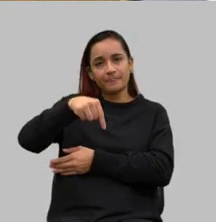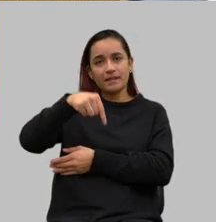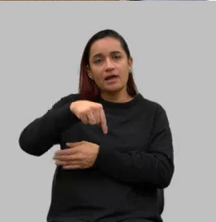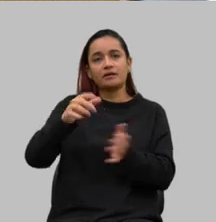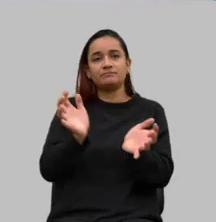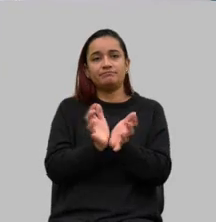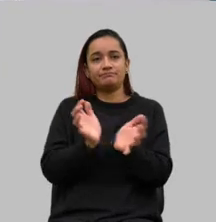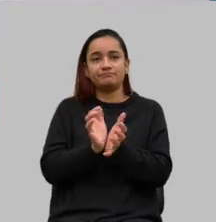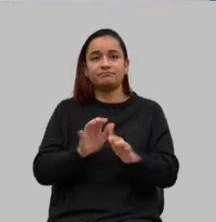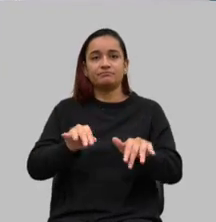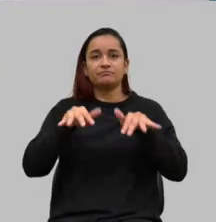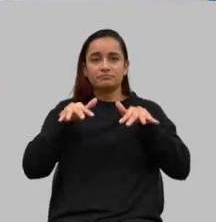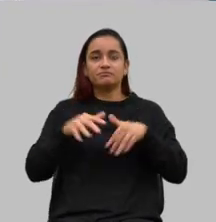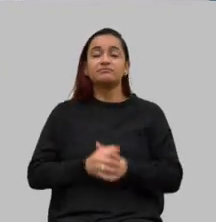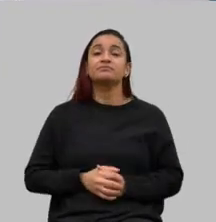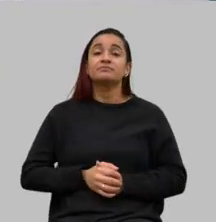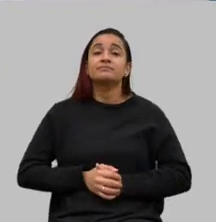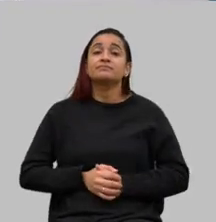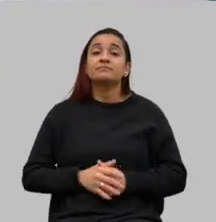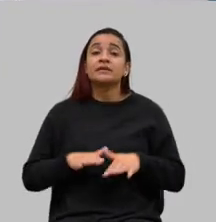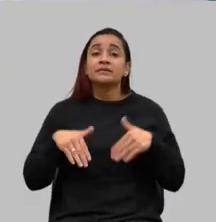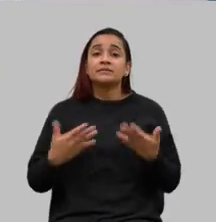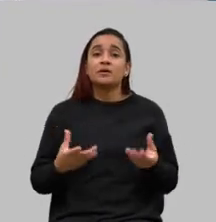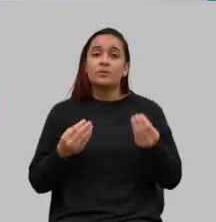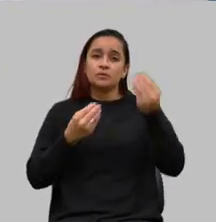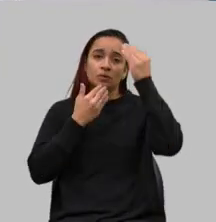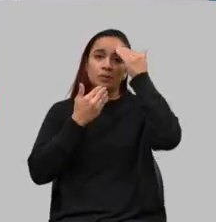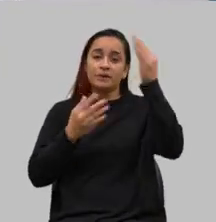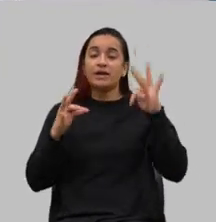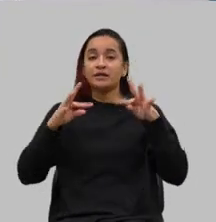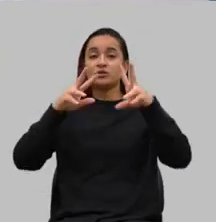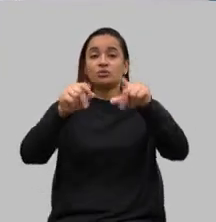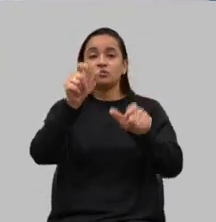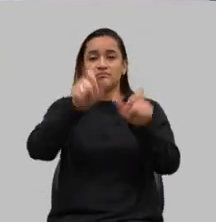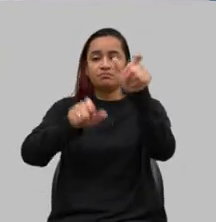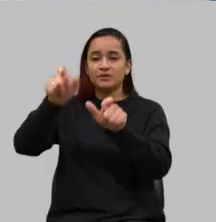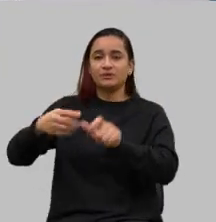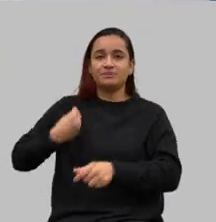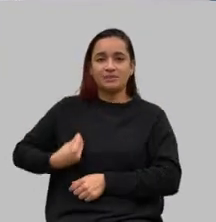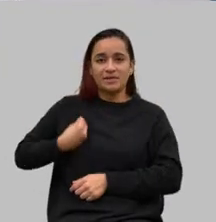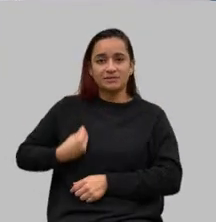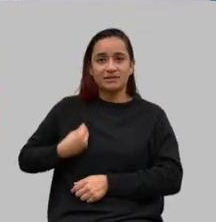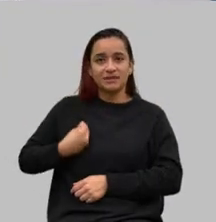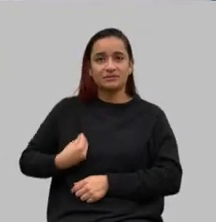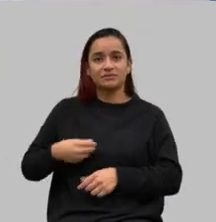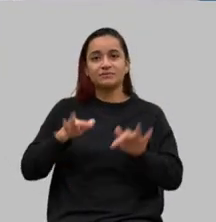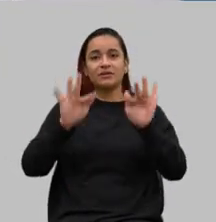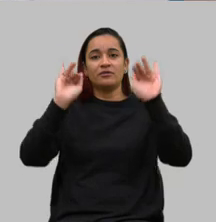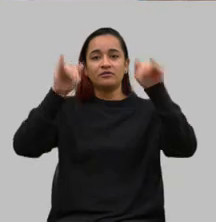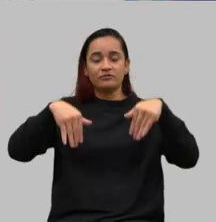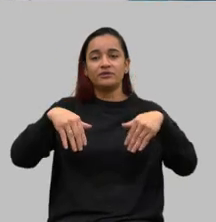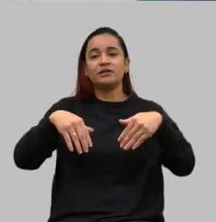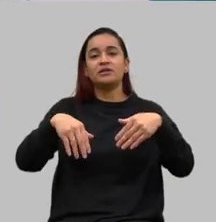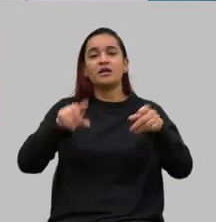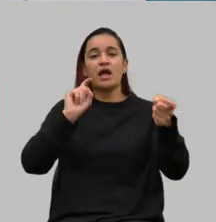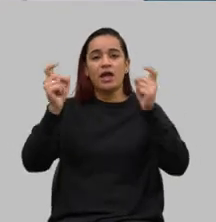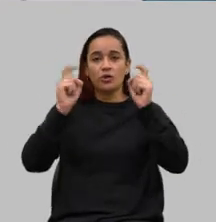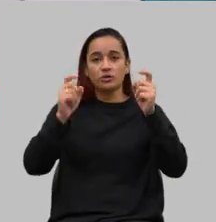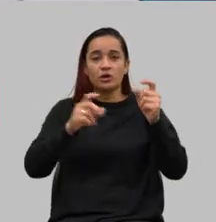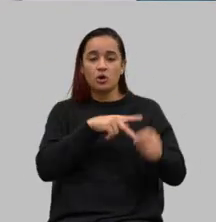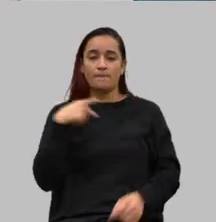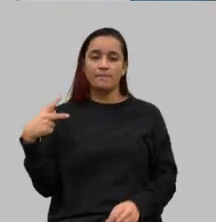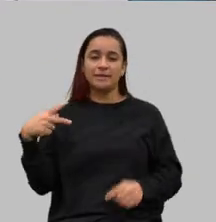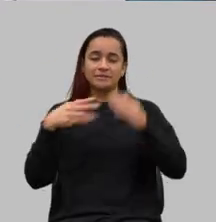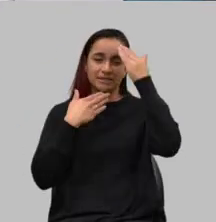comissão então agradecendo a todos os presentees cumprida a finalidade da reunião a presidência agradece a presença